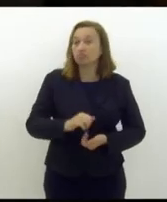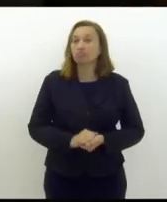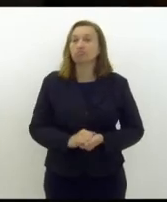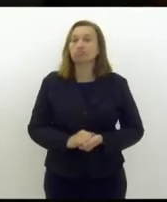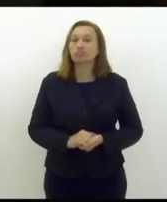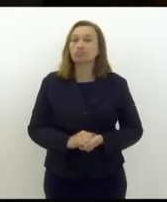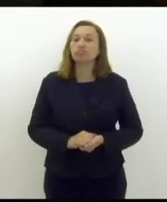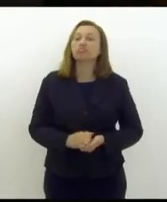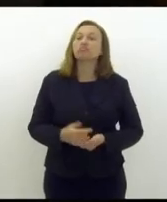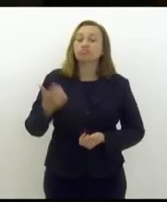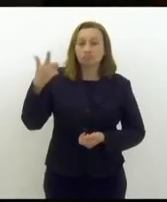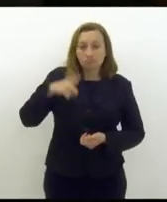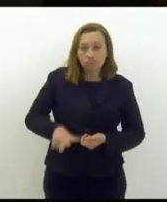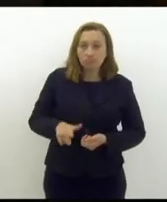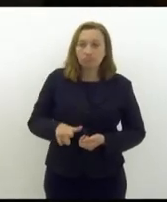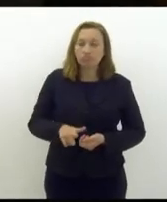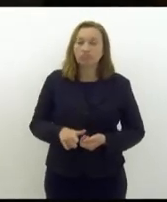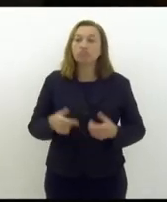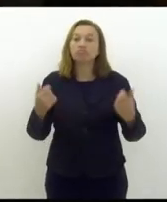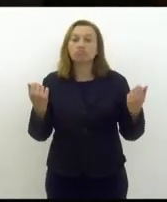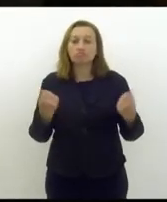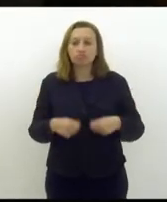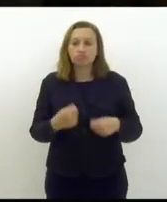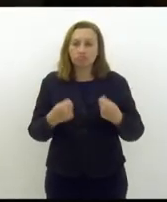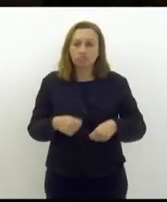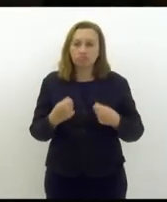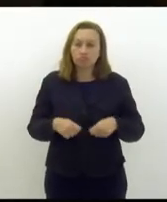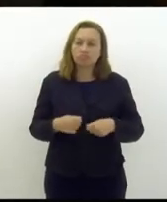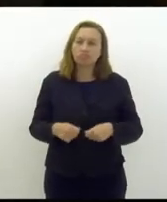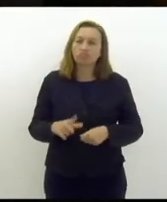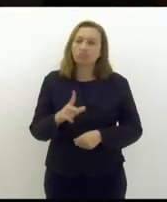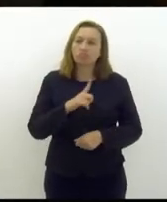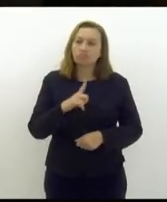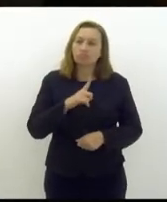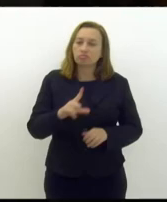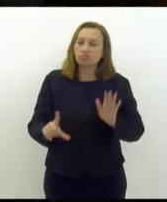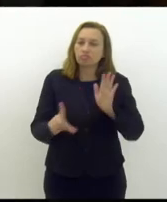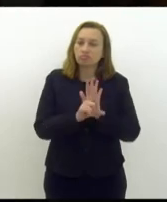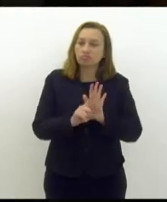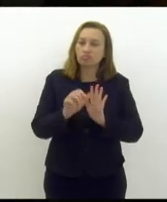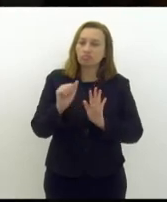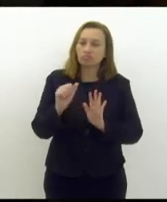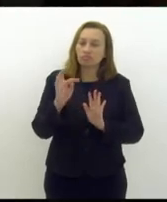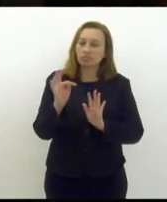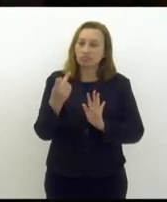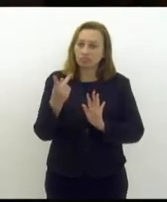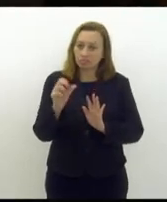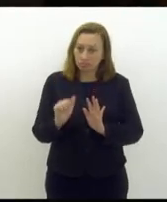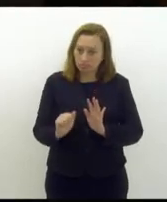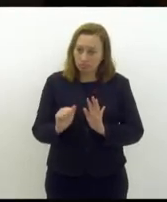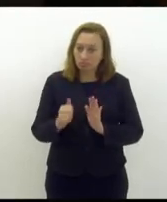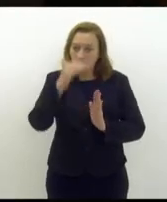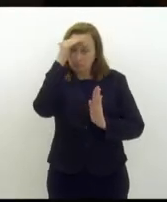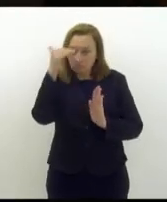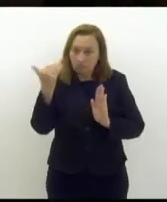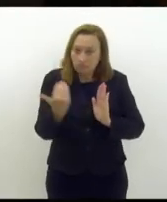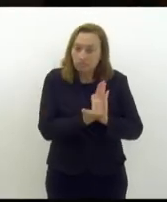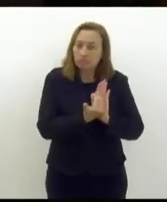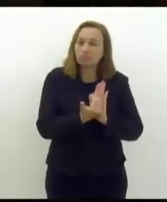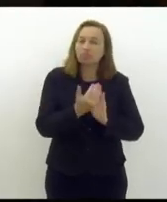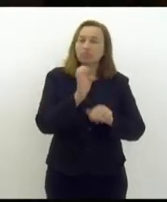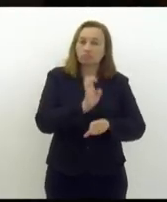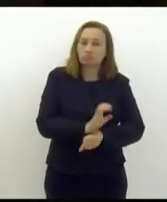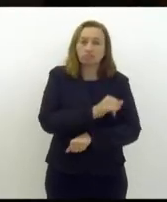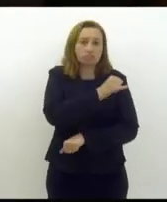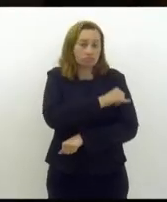mais uma vez a necessidade ter a lei Ágata Félix sendo cumprida no âmbito